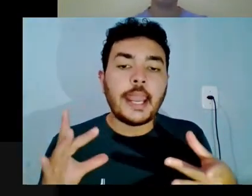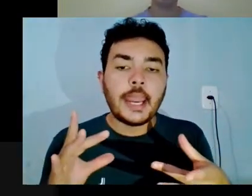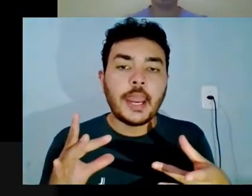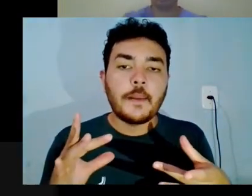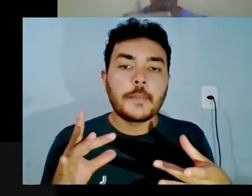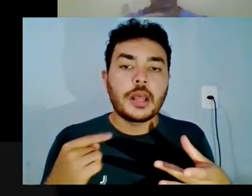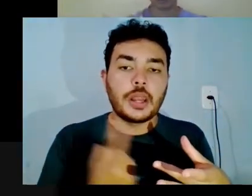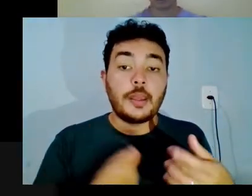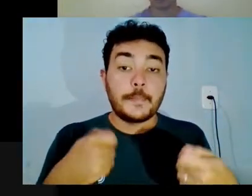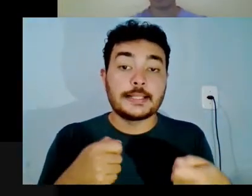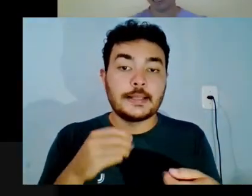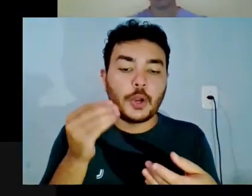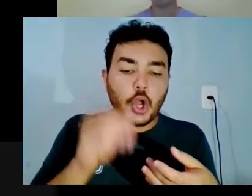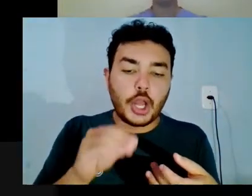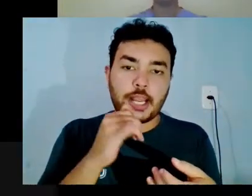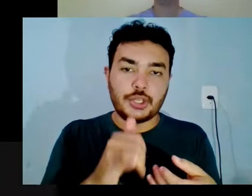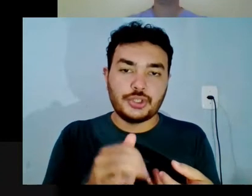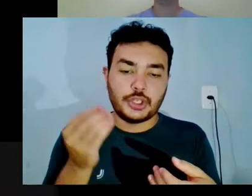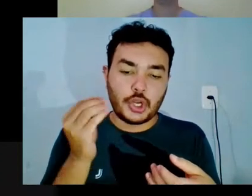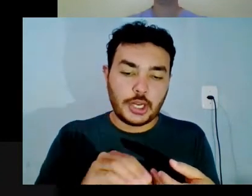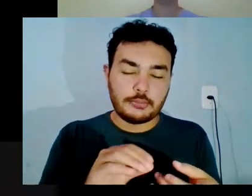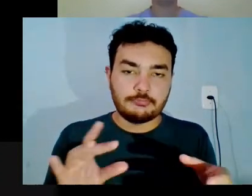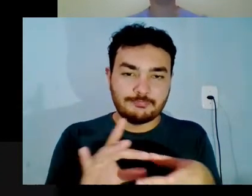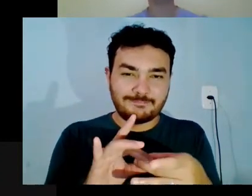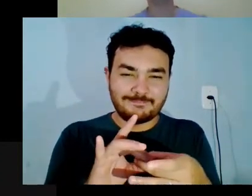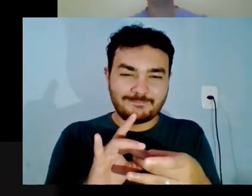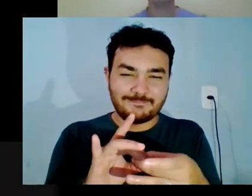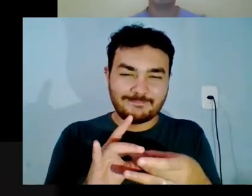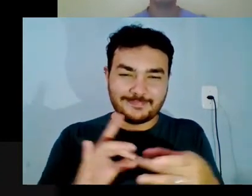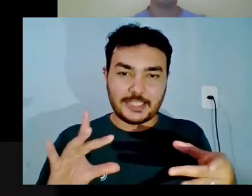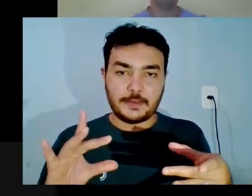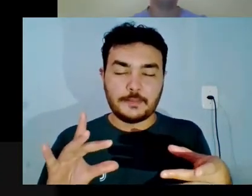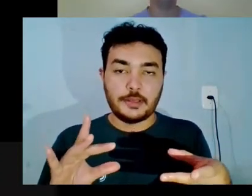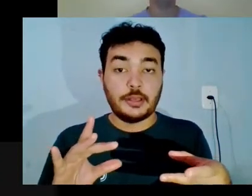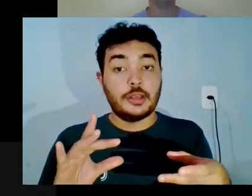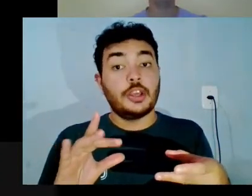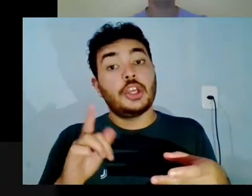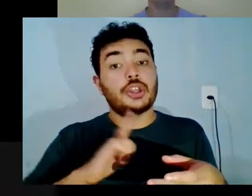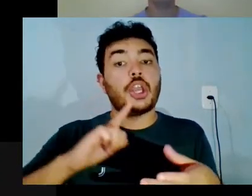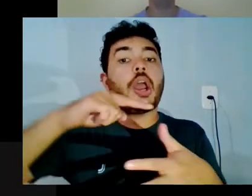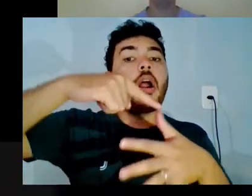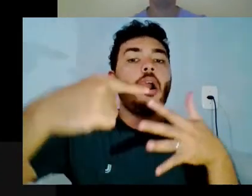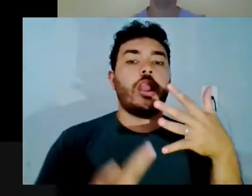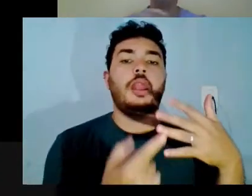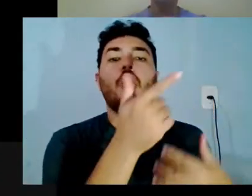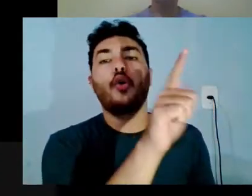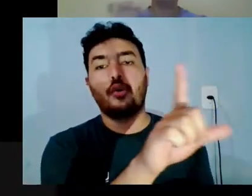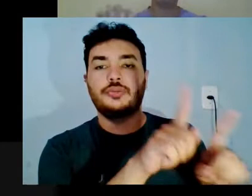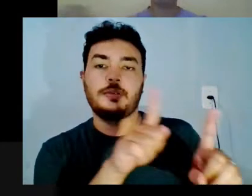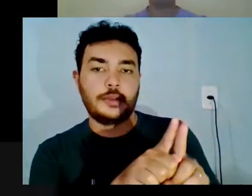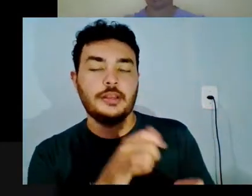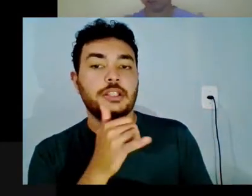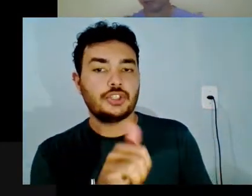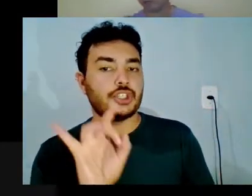gente precise de fornecer energia, mas entra em relação a outros aspectos aí que não apenas o entálpico, né, que a gente vai